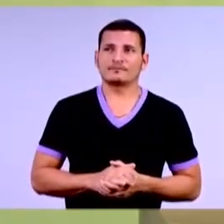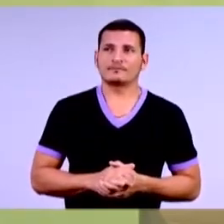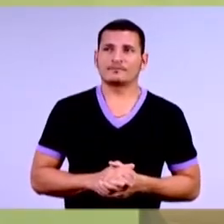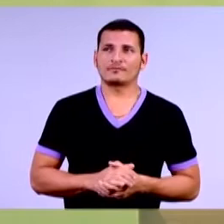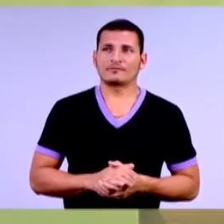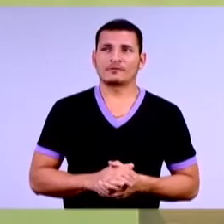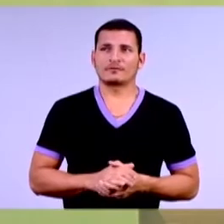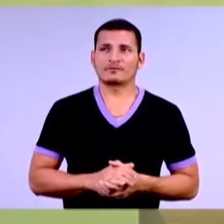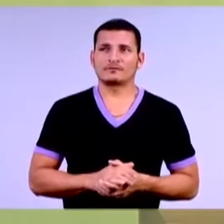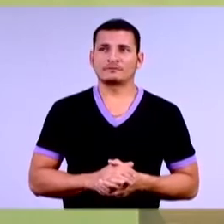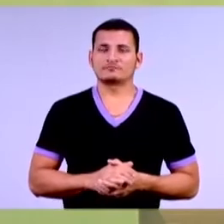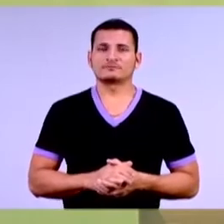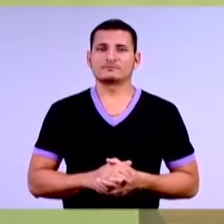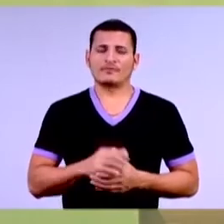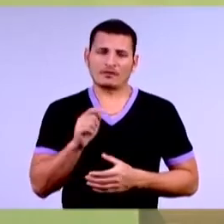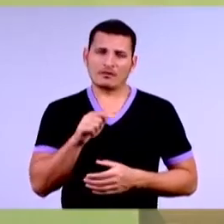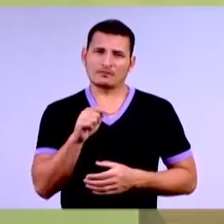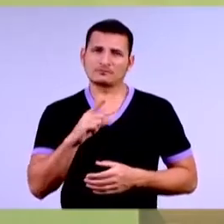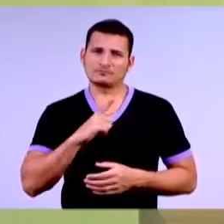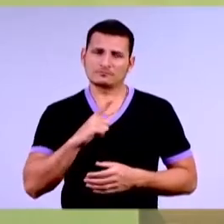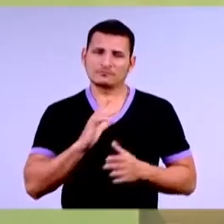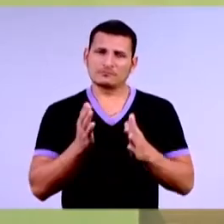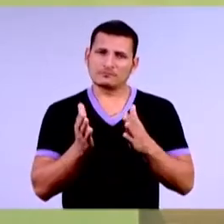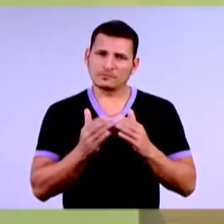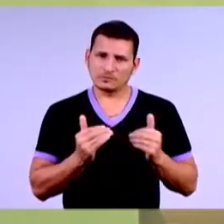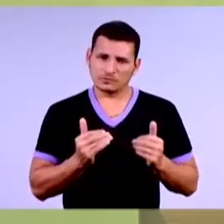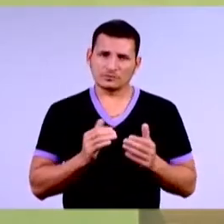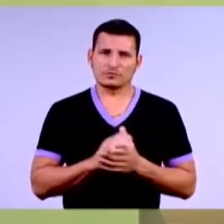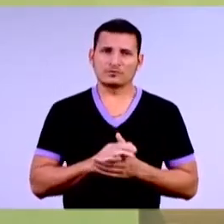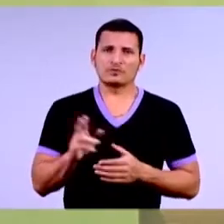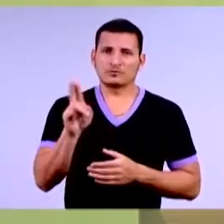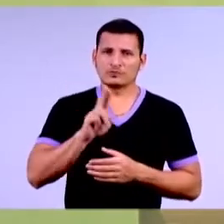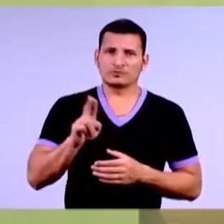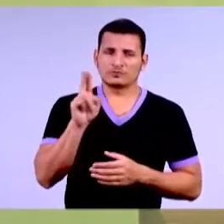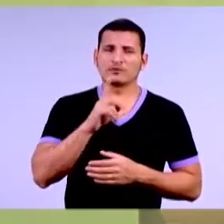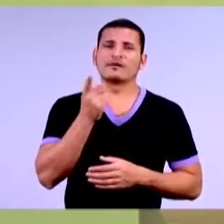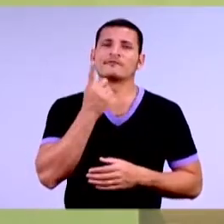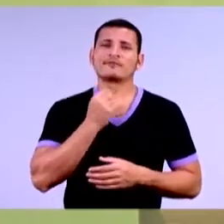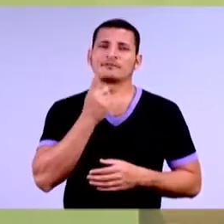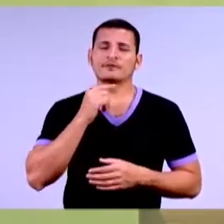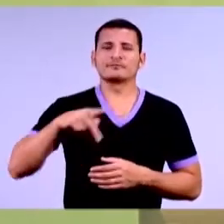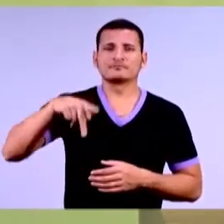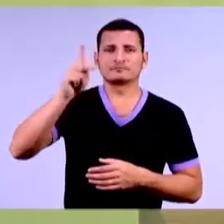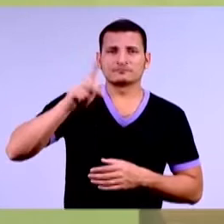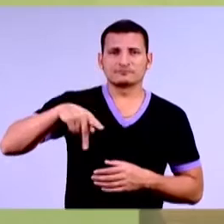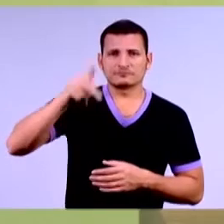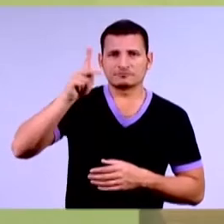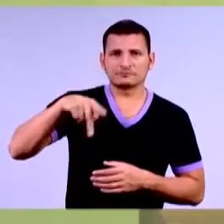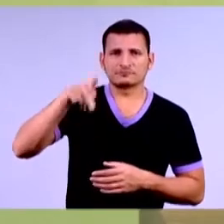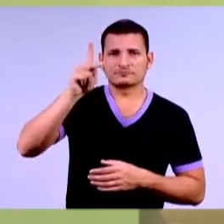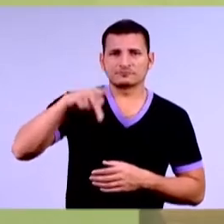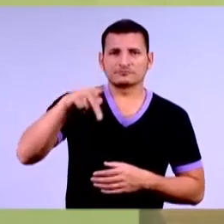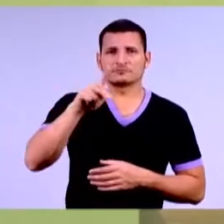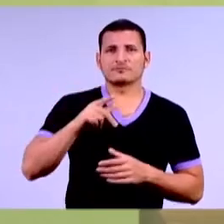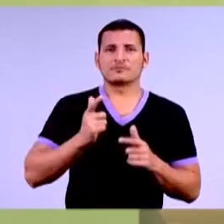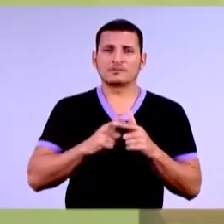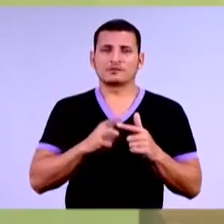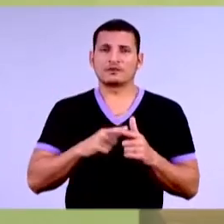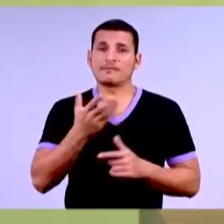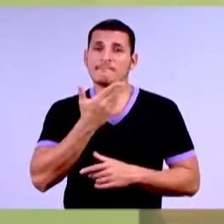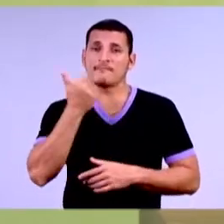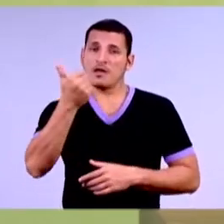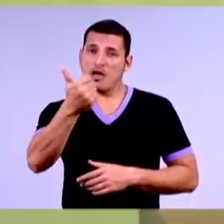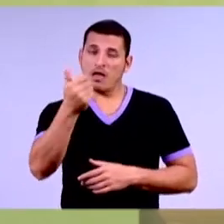kyao estão pedindo como na aula passada que usemos a caneta vermelha porque pra eles fica mais